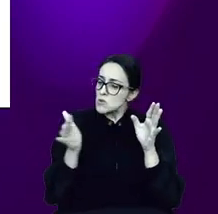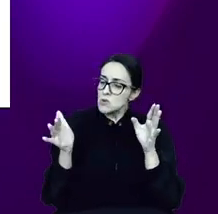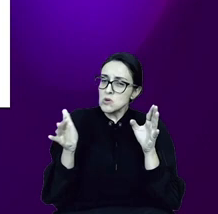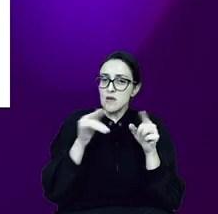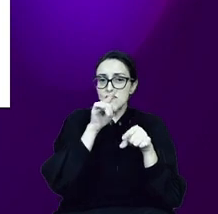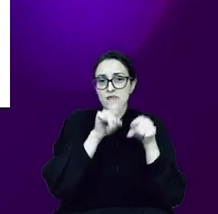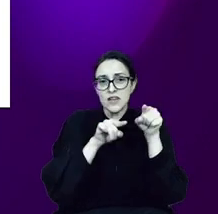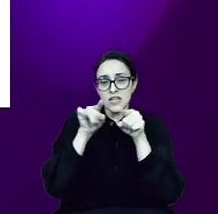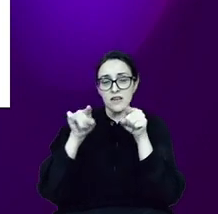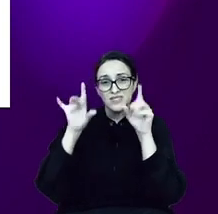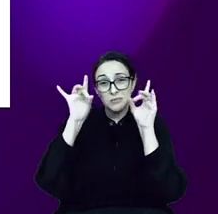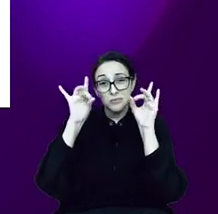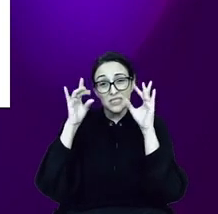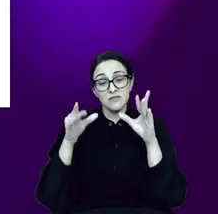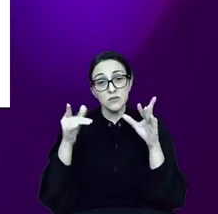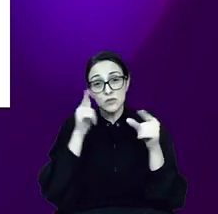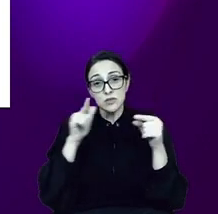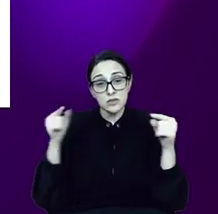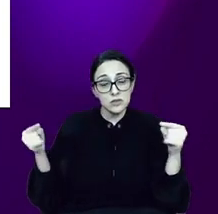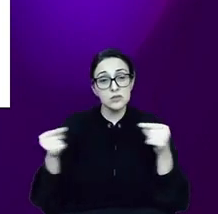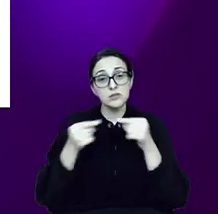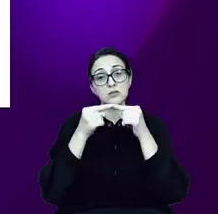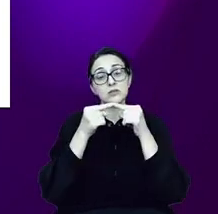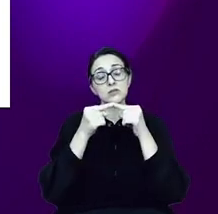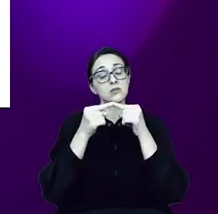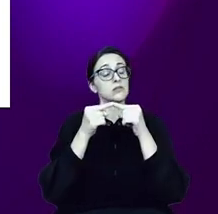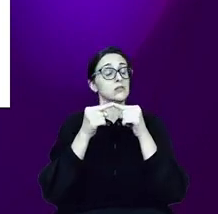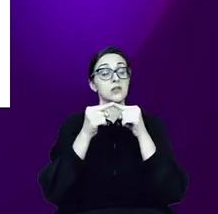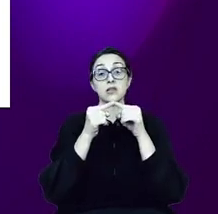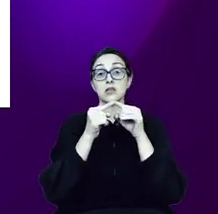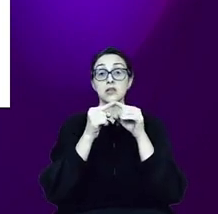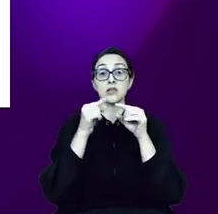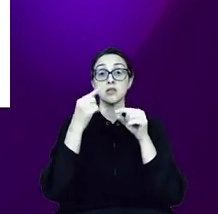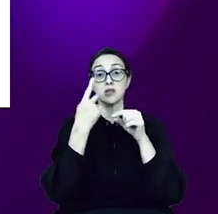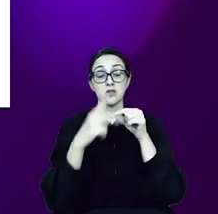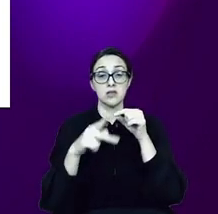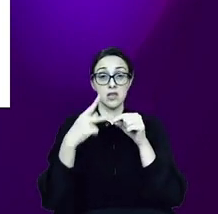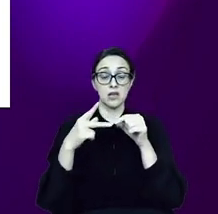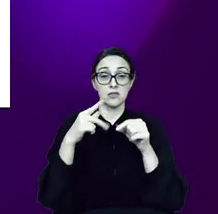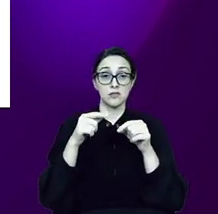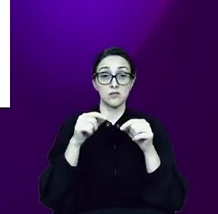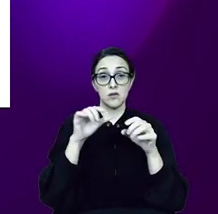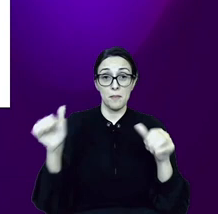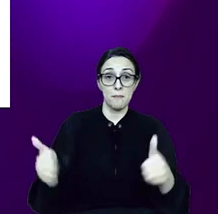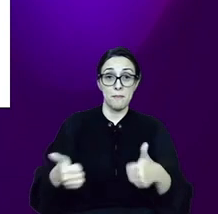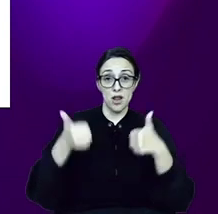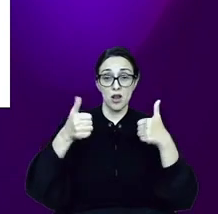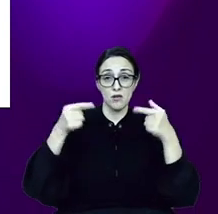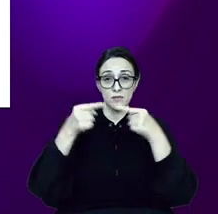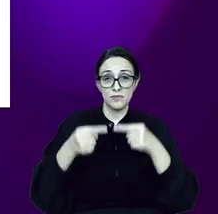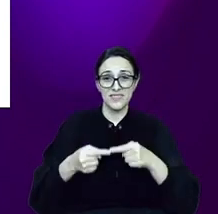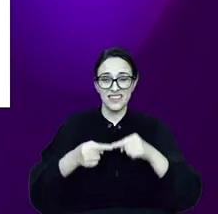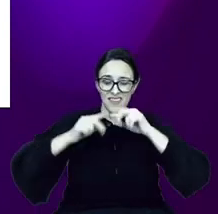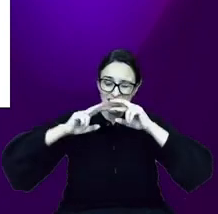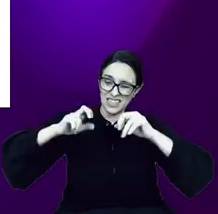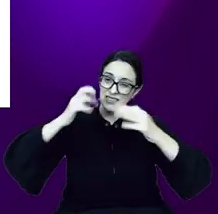variáveis específicas que teriam correlação específica para avaliar desfecho. Nós fizemos essa